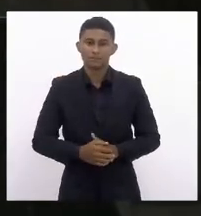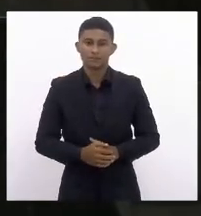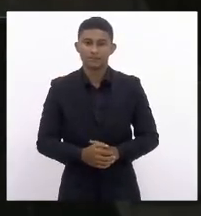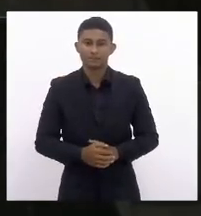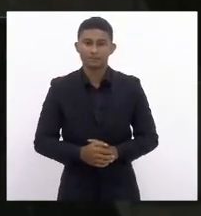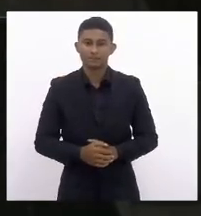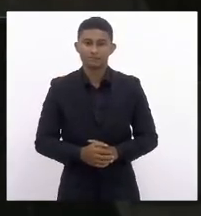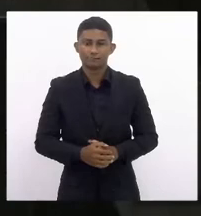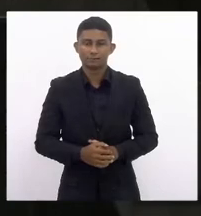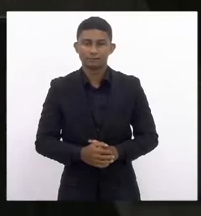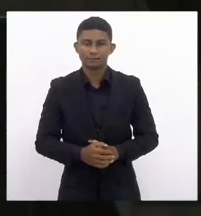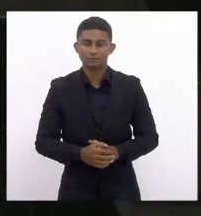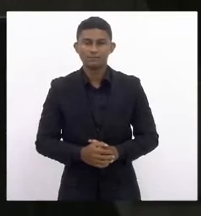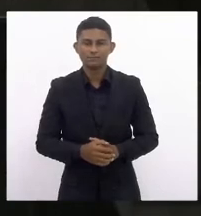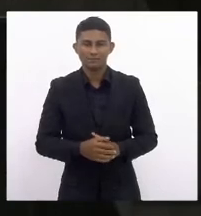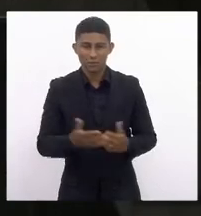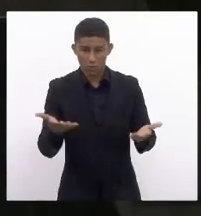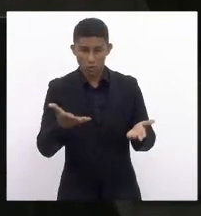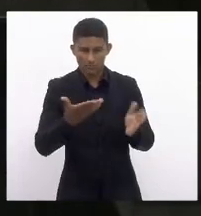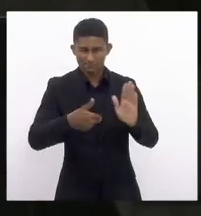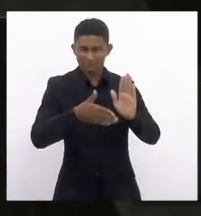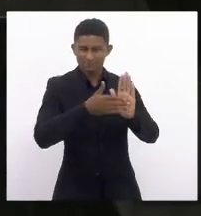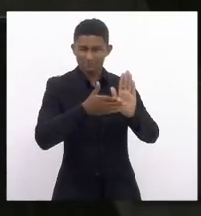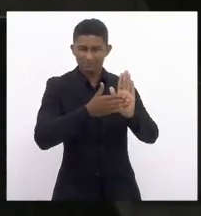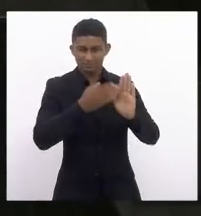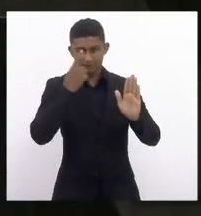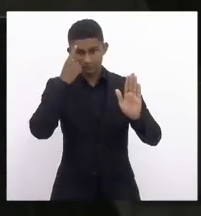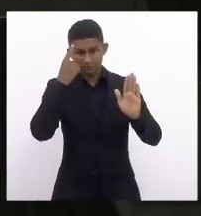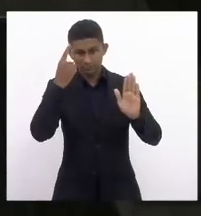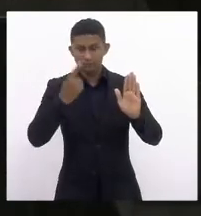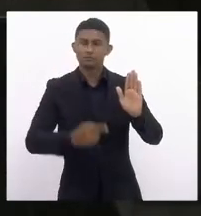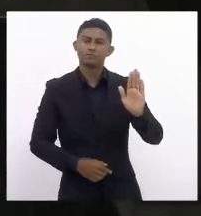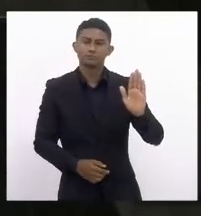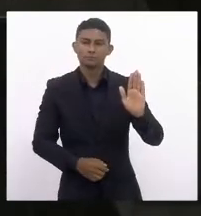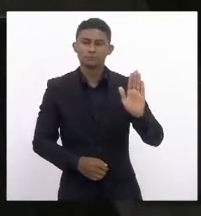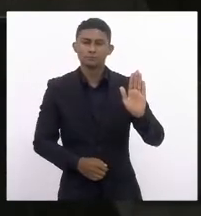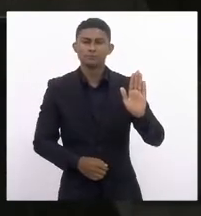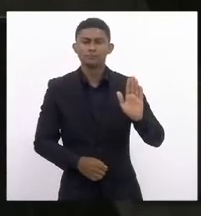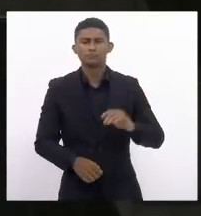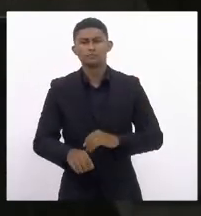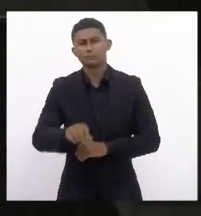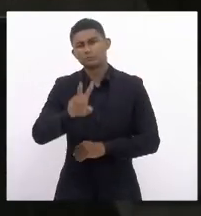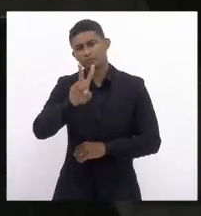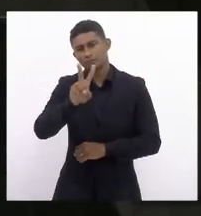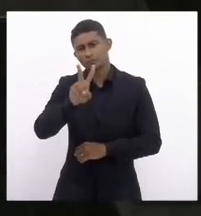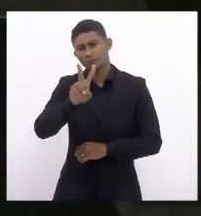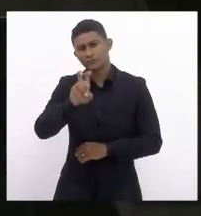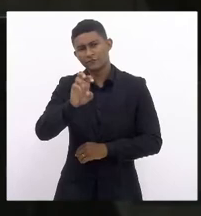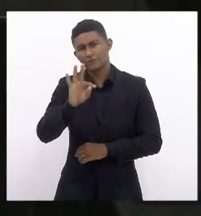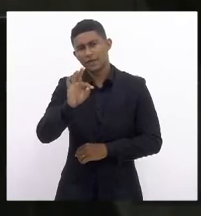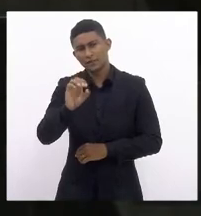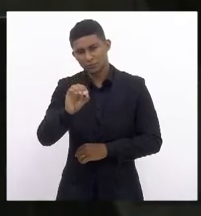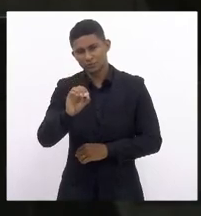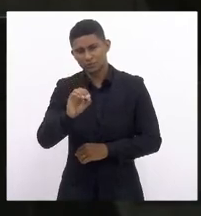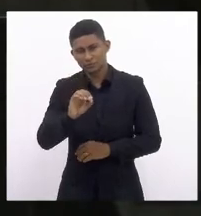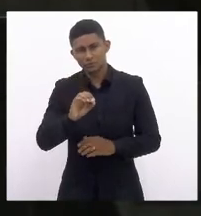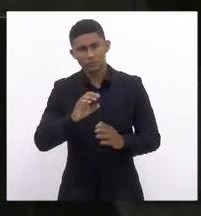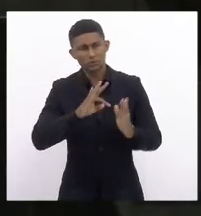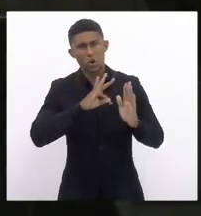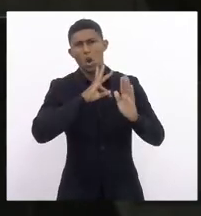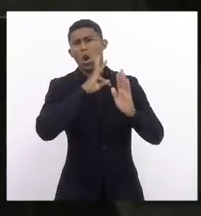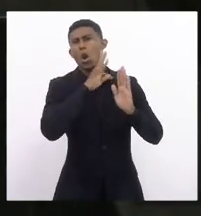que foi a pauta de hoje, com veto total